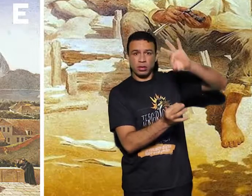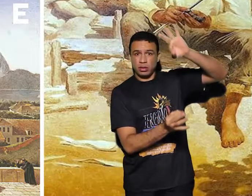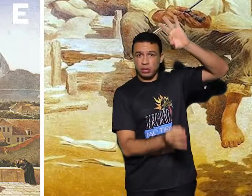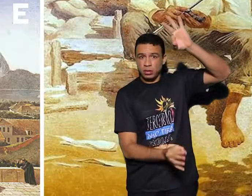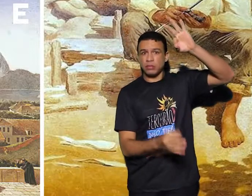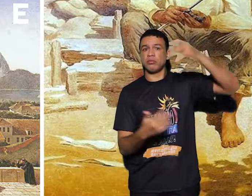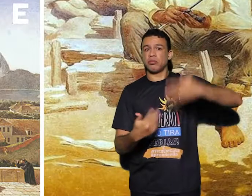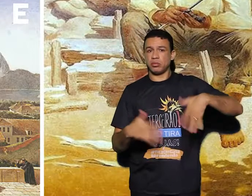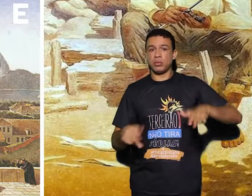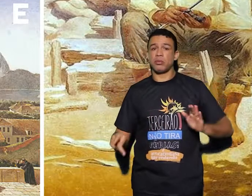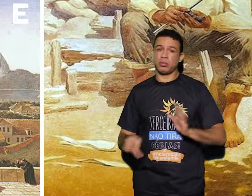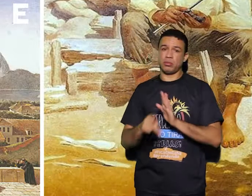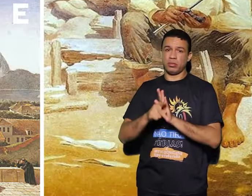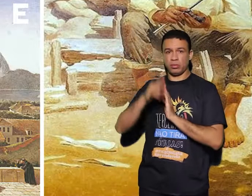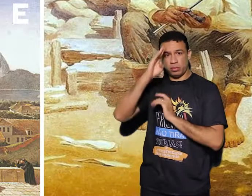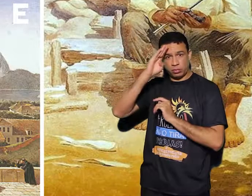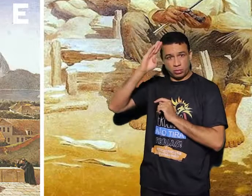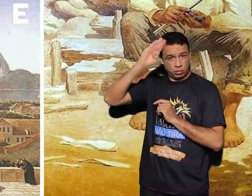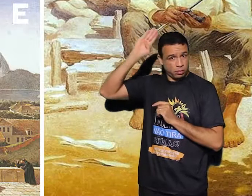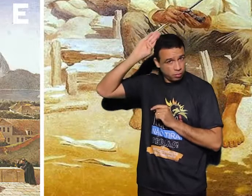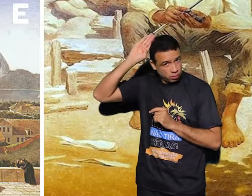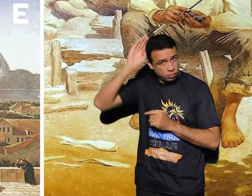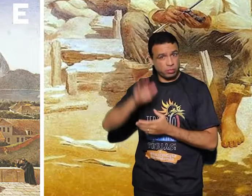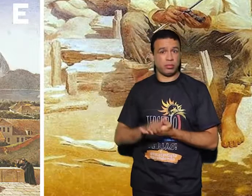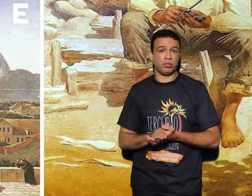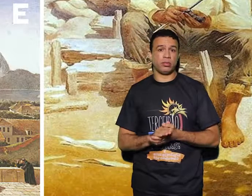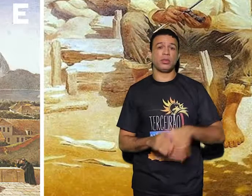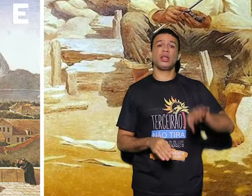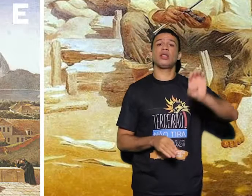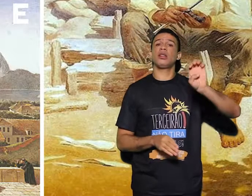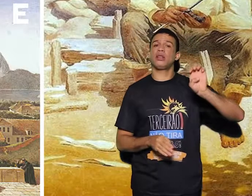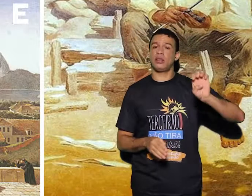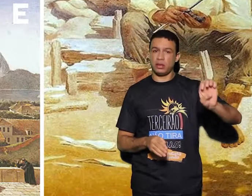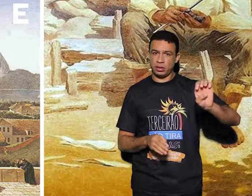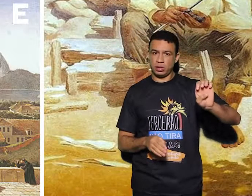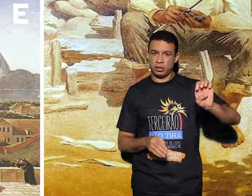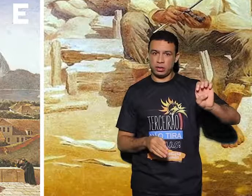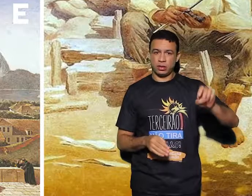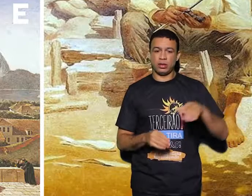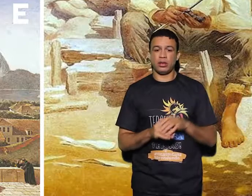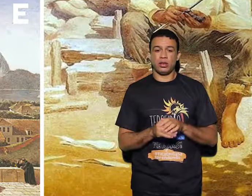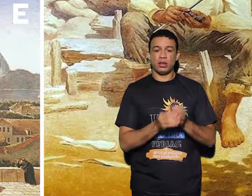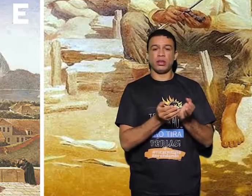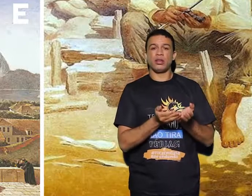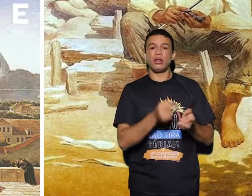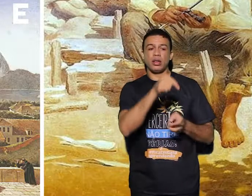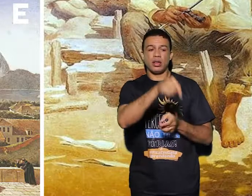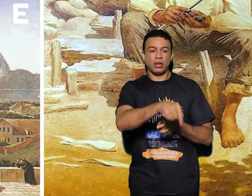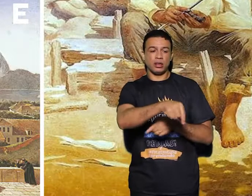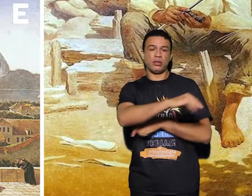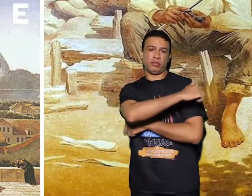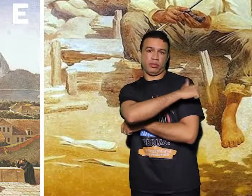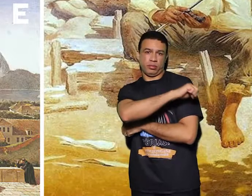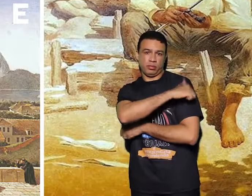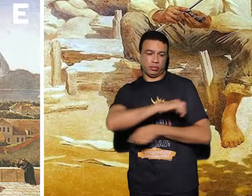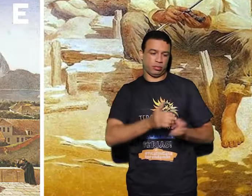do academicismo. E a letra E, a entrada da Bahia e da cidade do Rio de Janeiro a partir do terraço do convento de